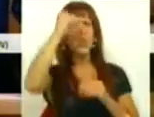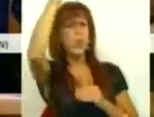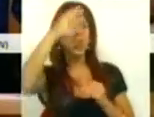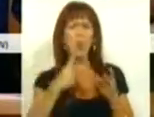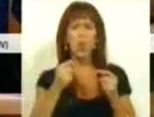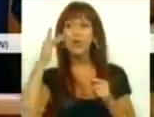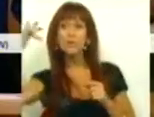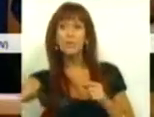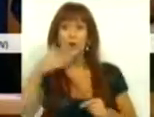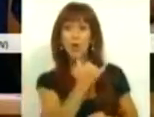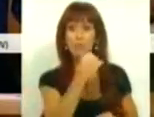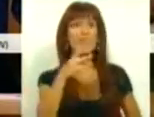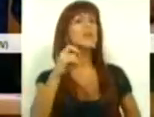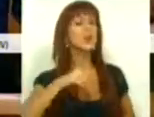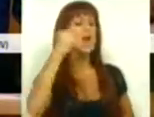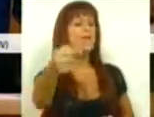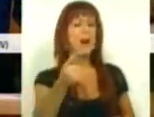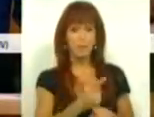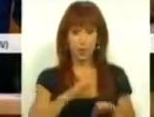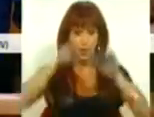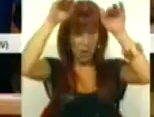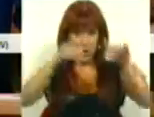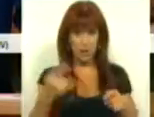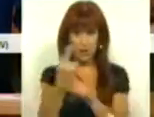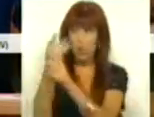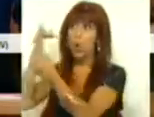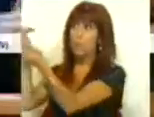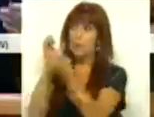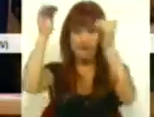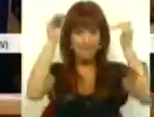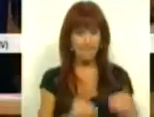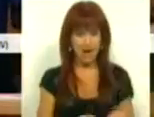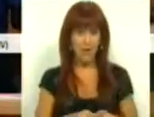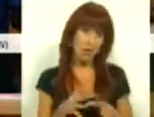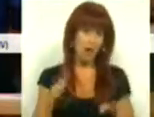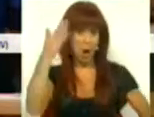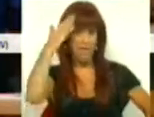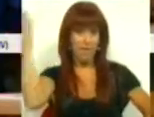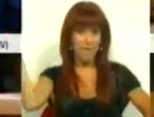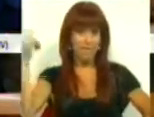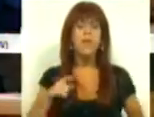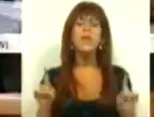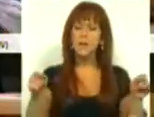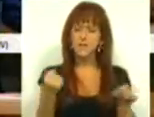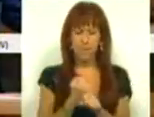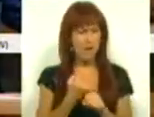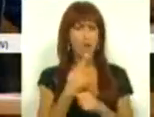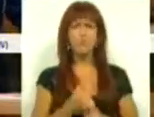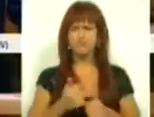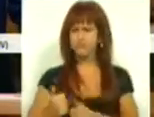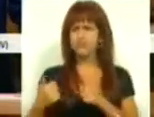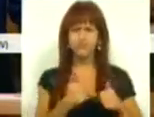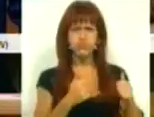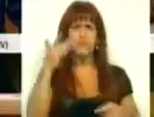nas contas com o exterior em 2013, devido à quebra das importações, maior do que o previsto, e ao dinamismo